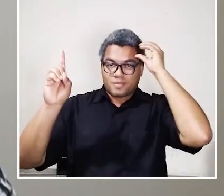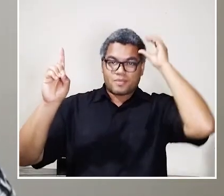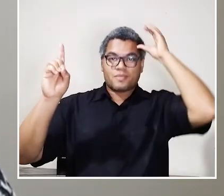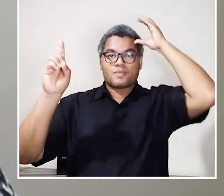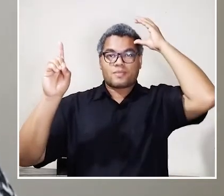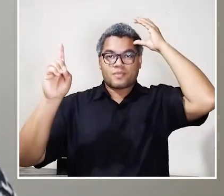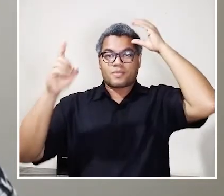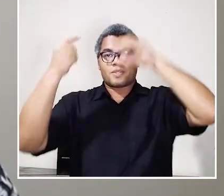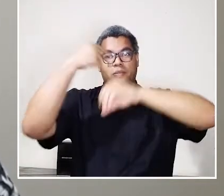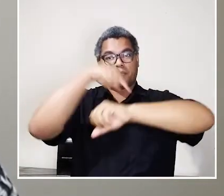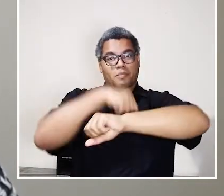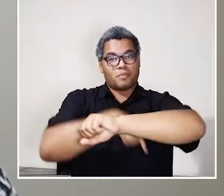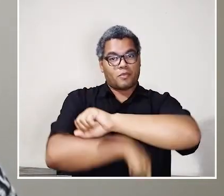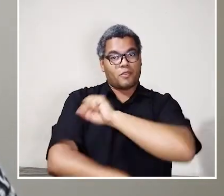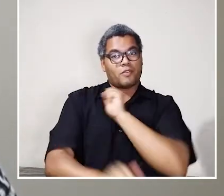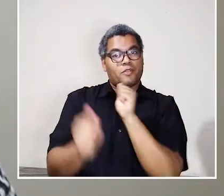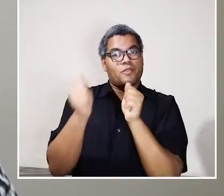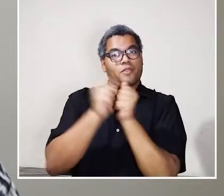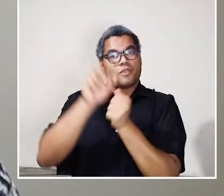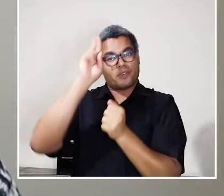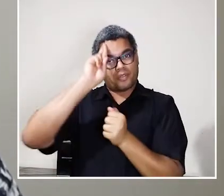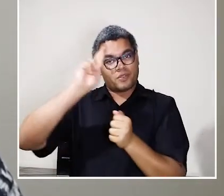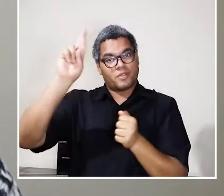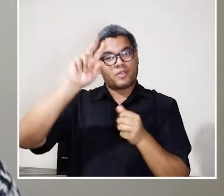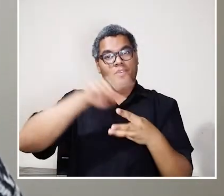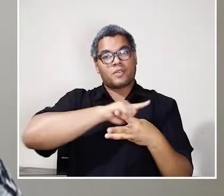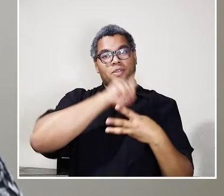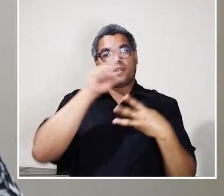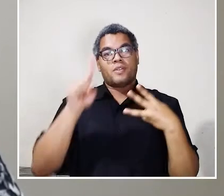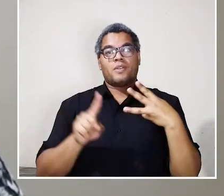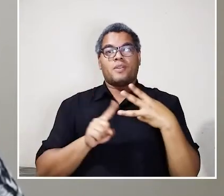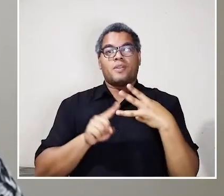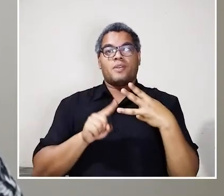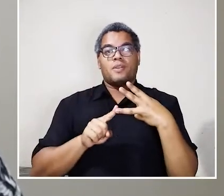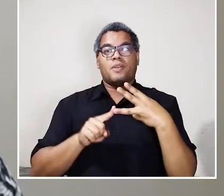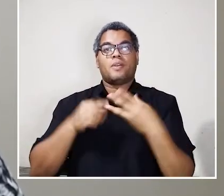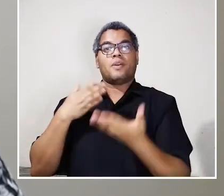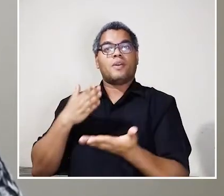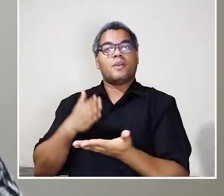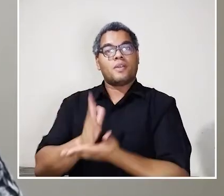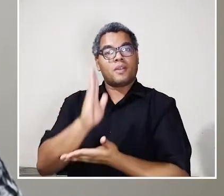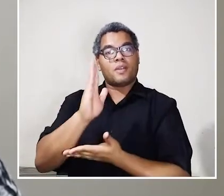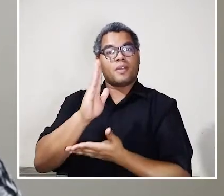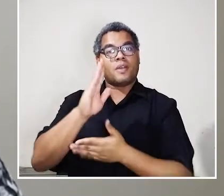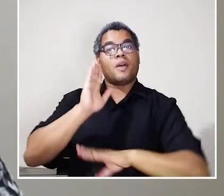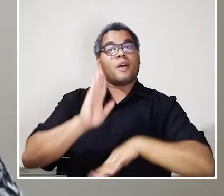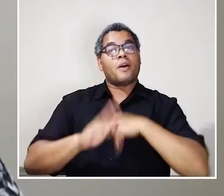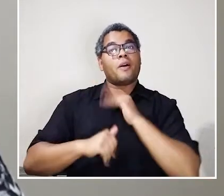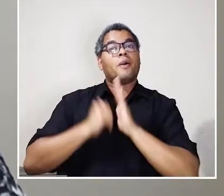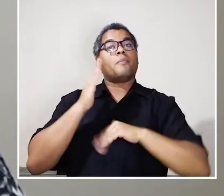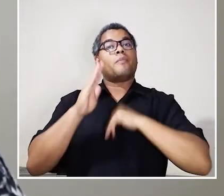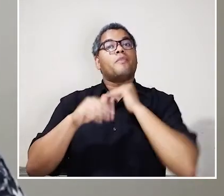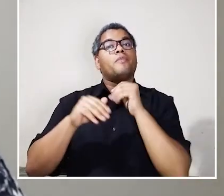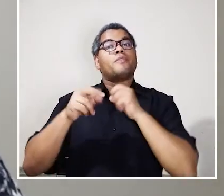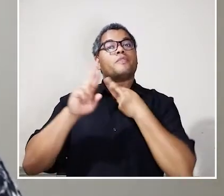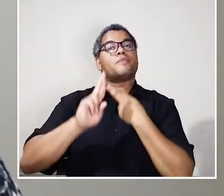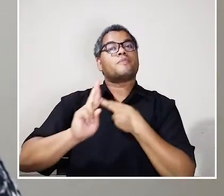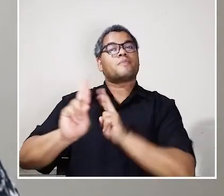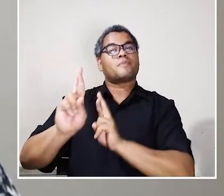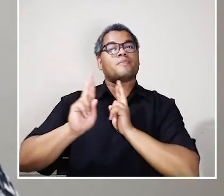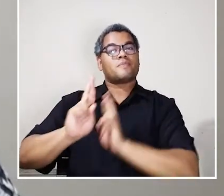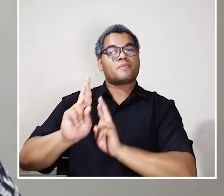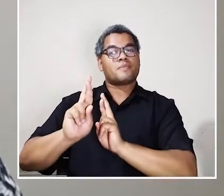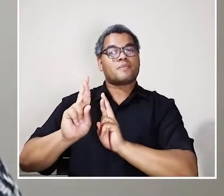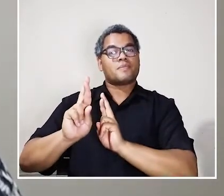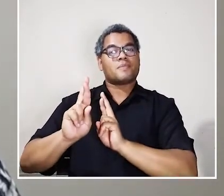maduro, profundo com o Senhor. O terceiro ponto é: a aprovação produz